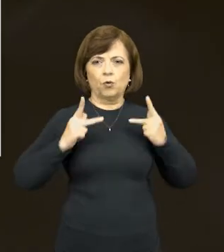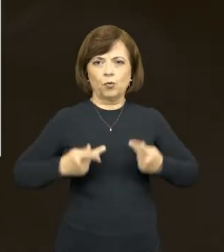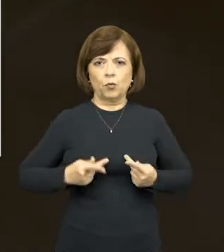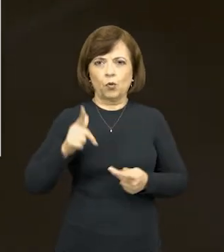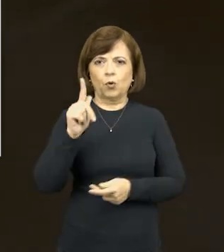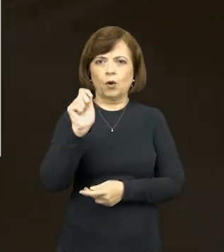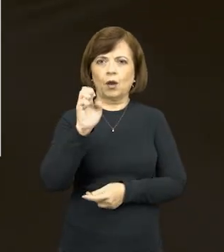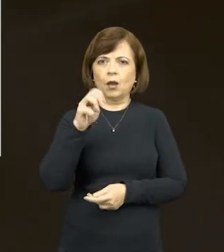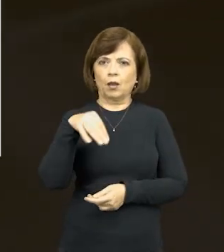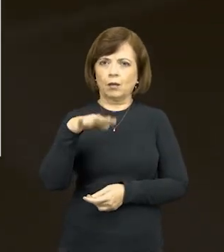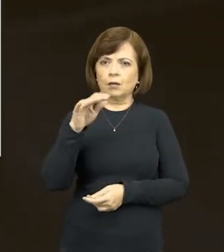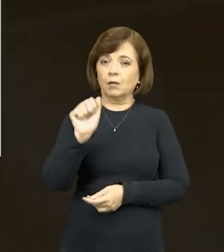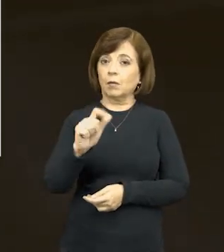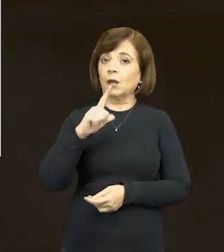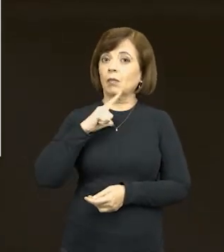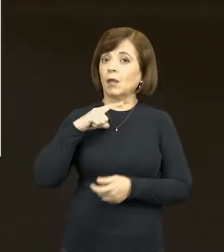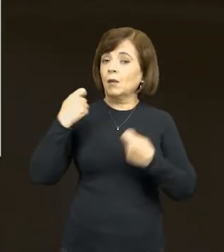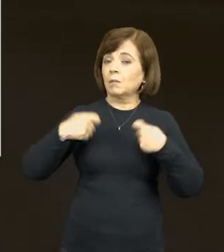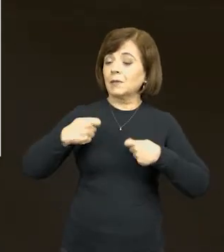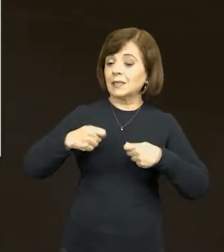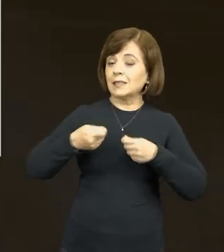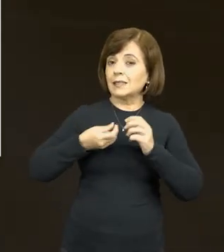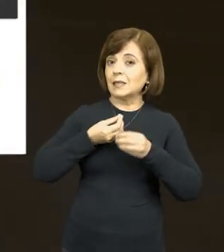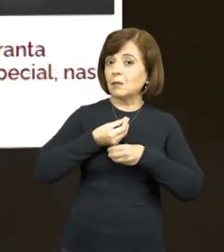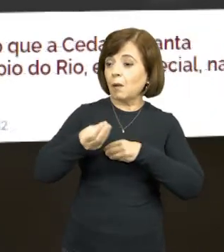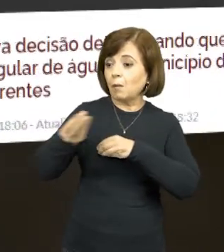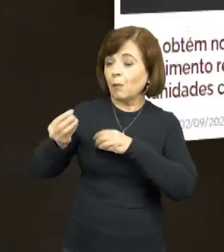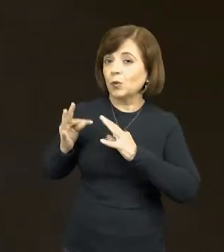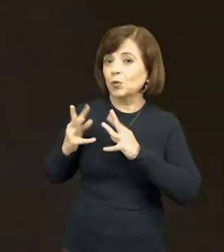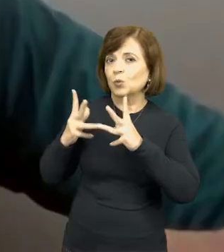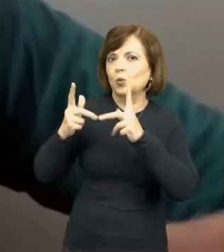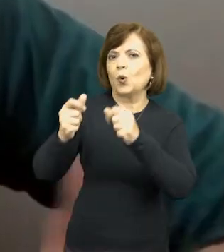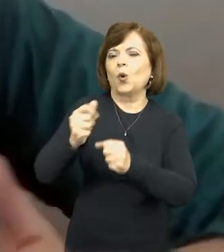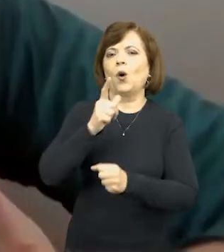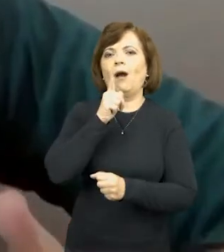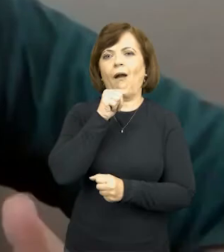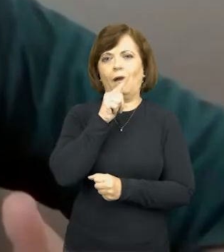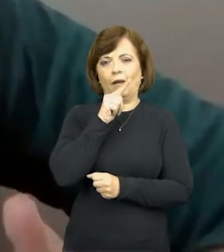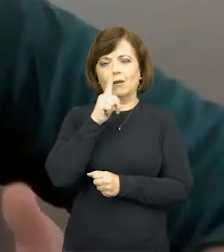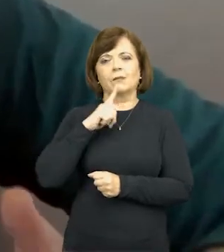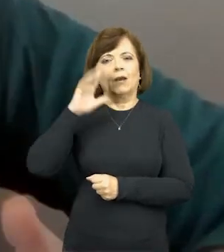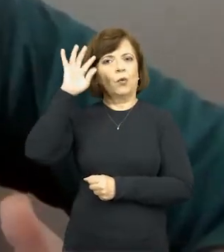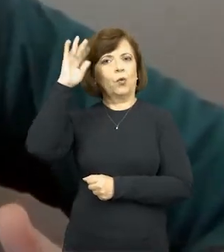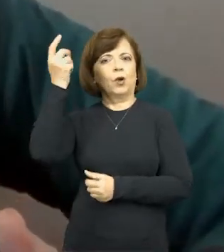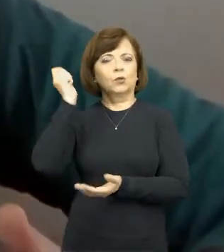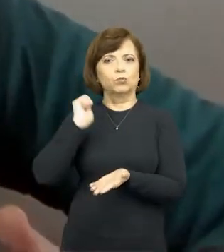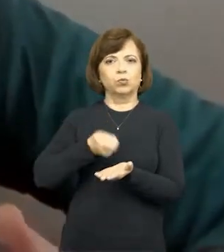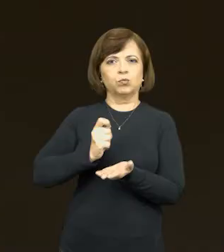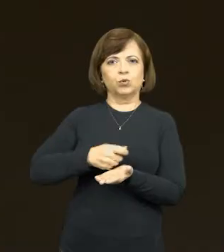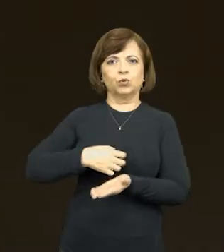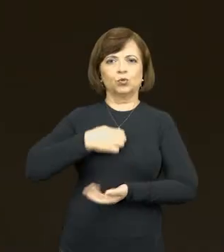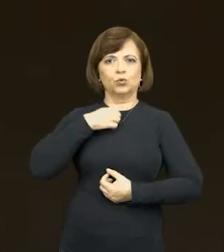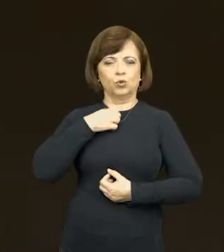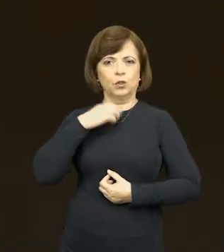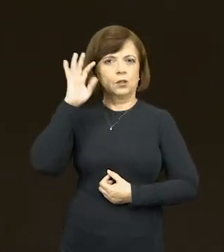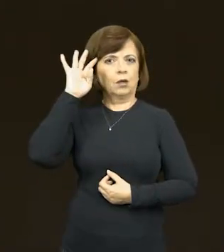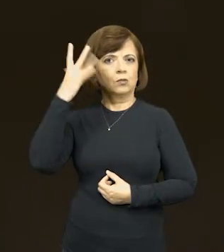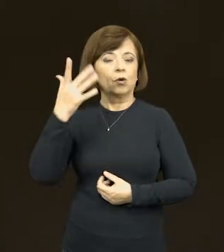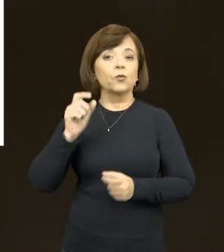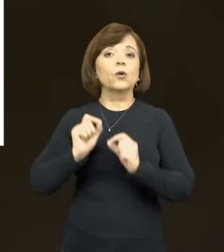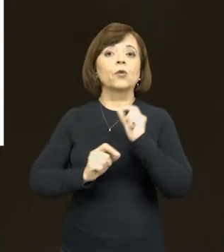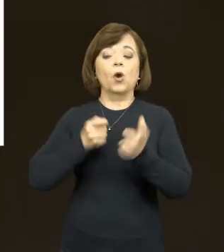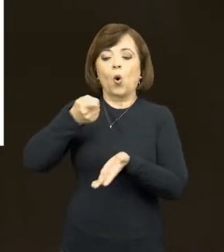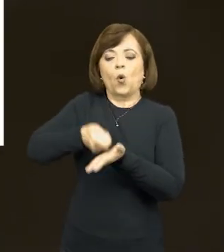busca garantir a regularidade do abastecimento para todos os consumidores. Já há uma decisão judicial favorável obrigando